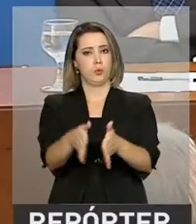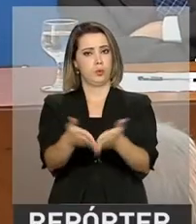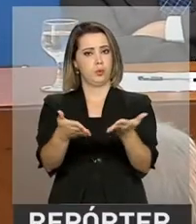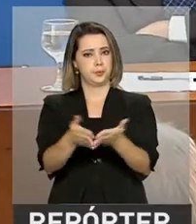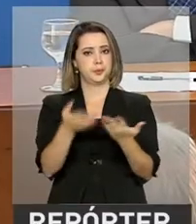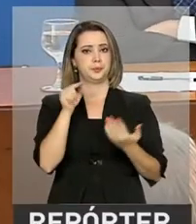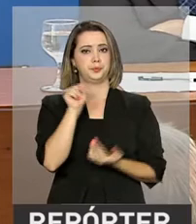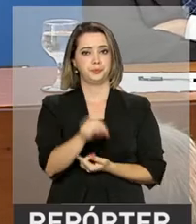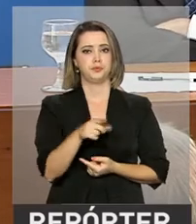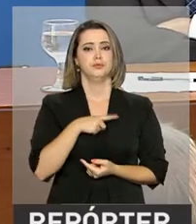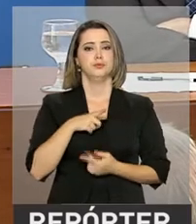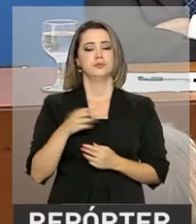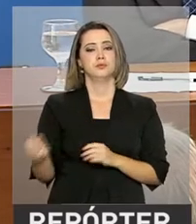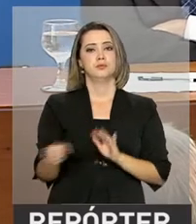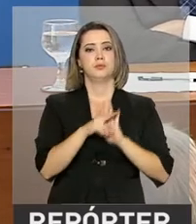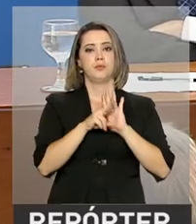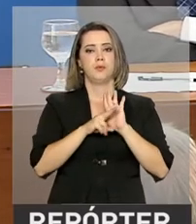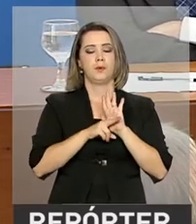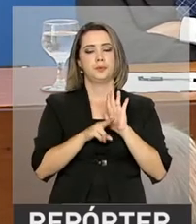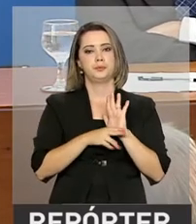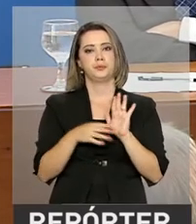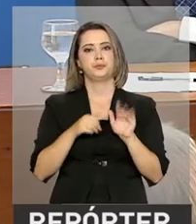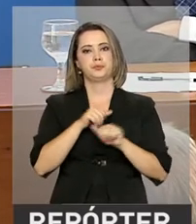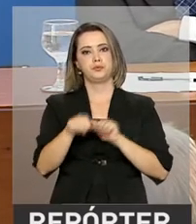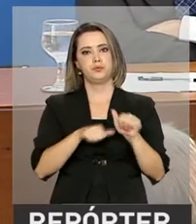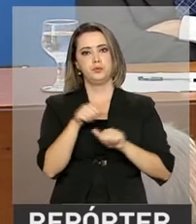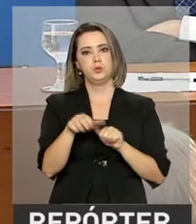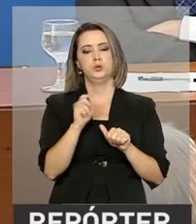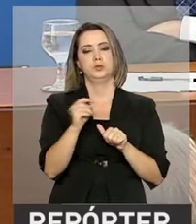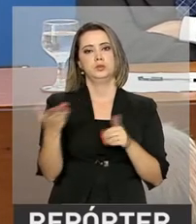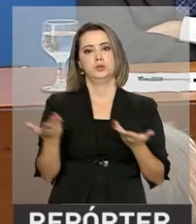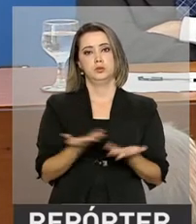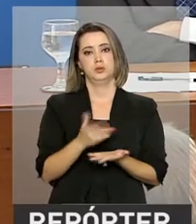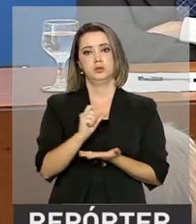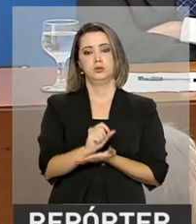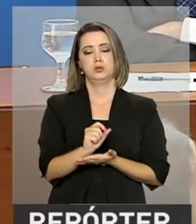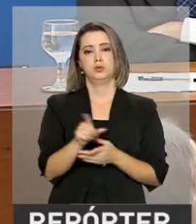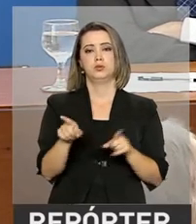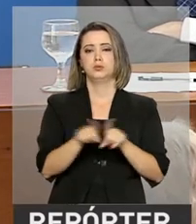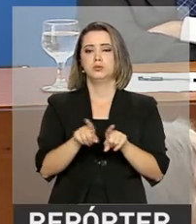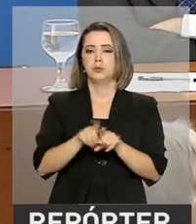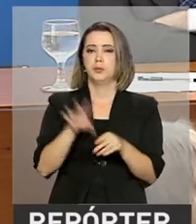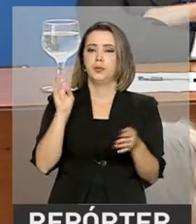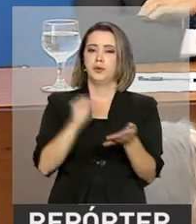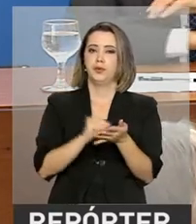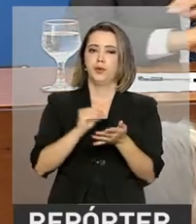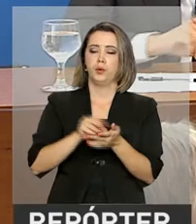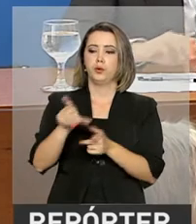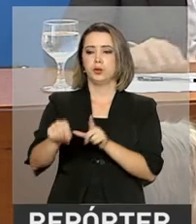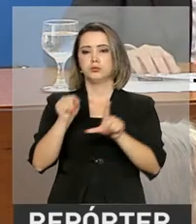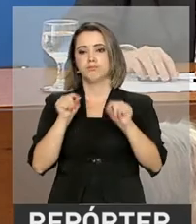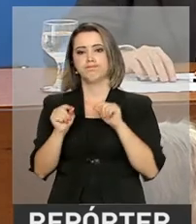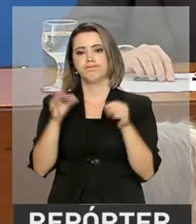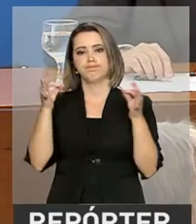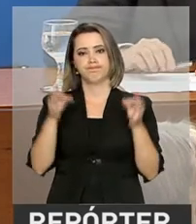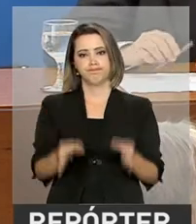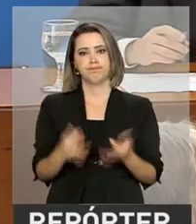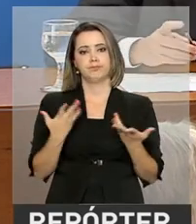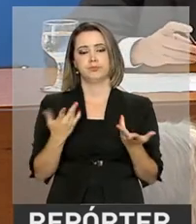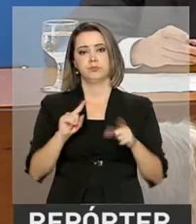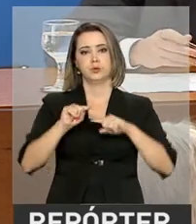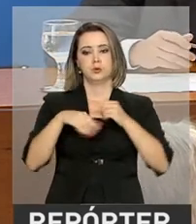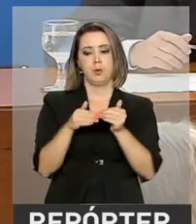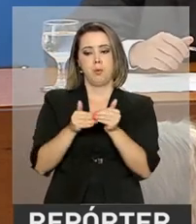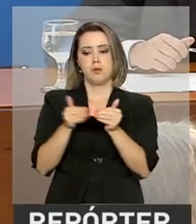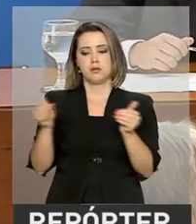com o relator a reformulação do texto original para as regras de transição ainda não está definida mas vai permitir a ampliação